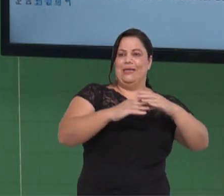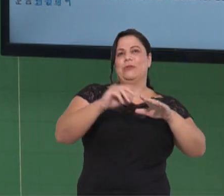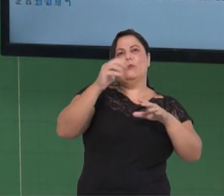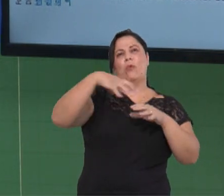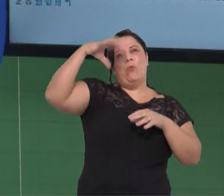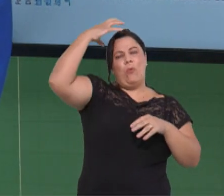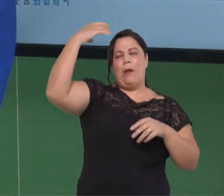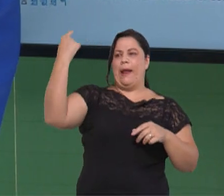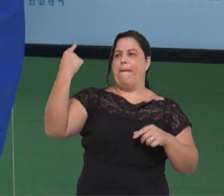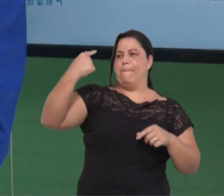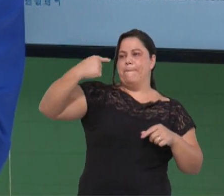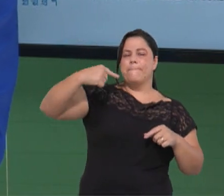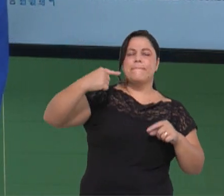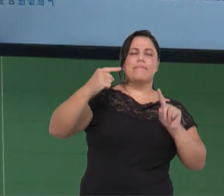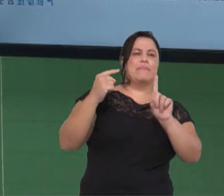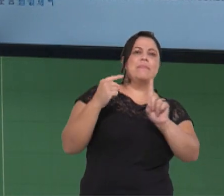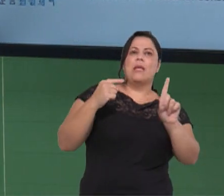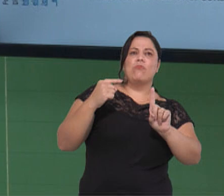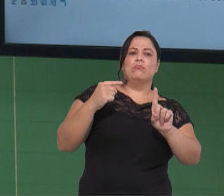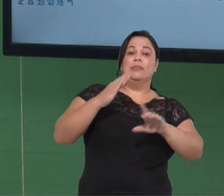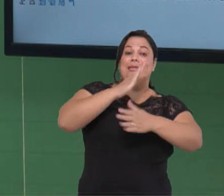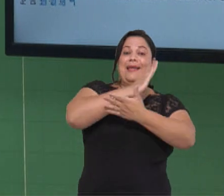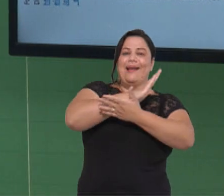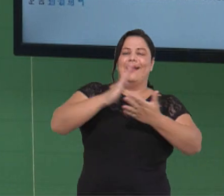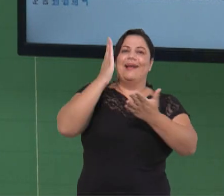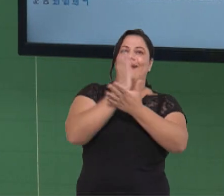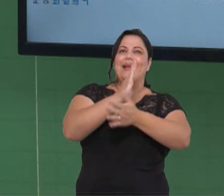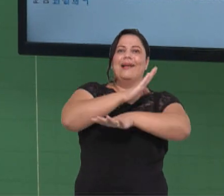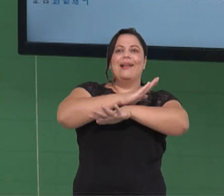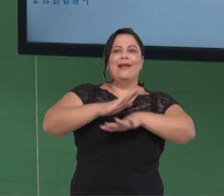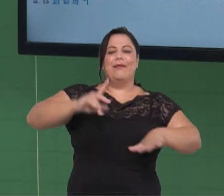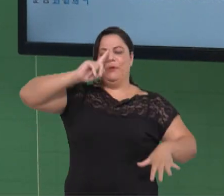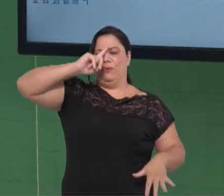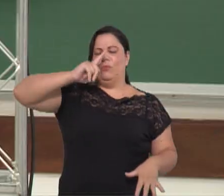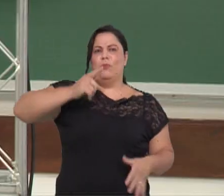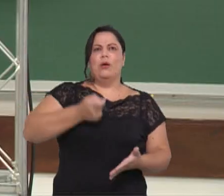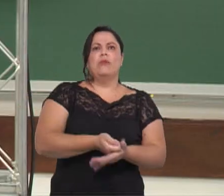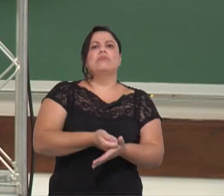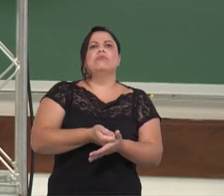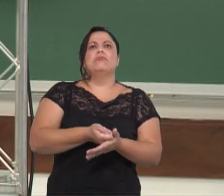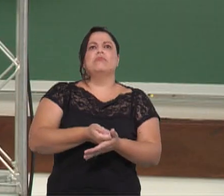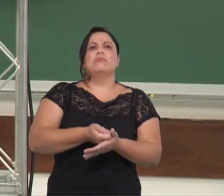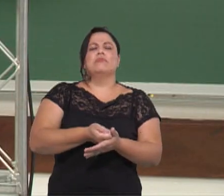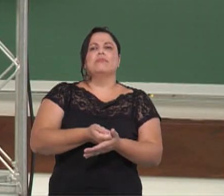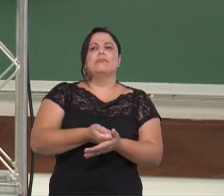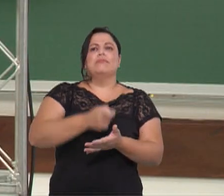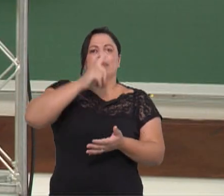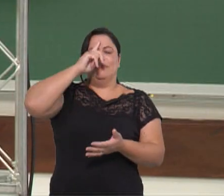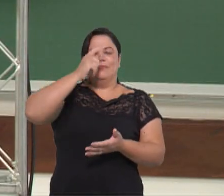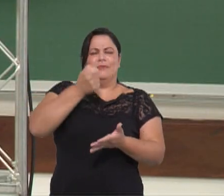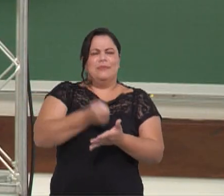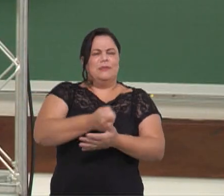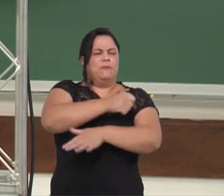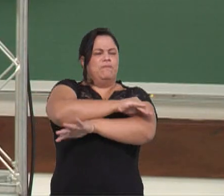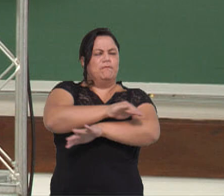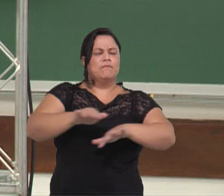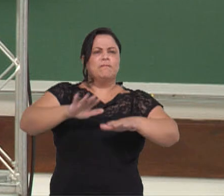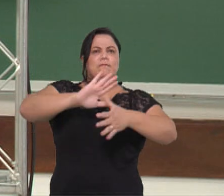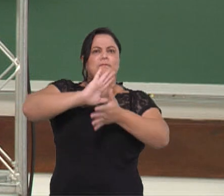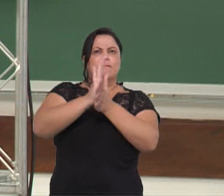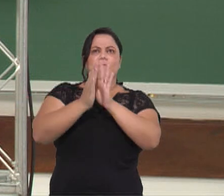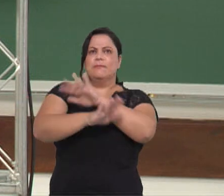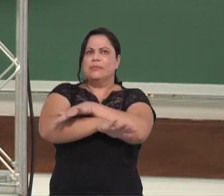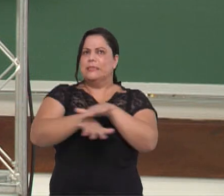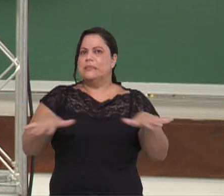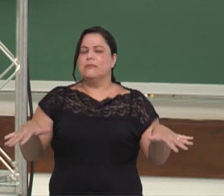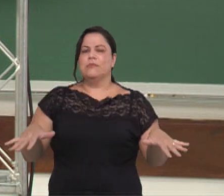com todo tipo de autoritarismo. Então eu tenho duas forças naquele momento